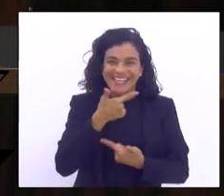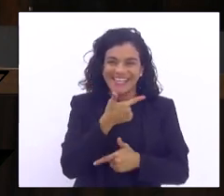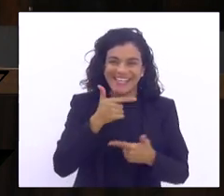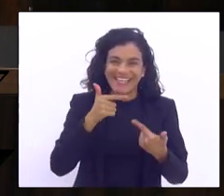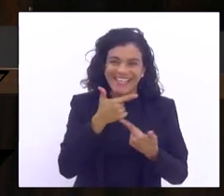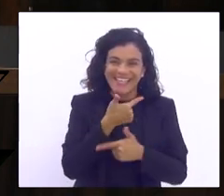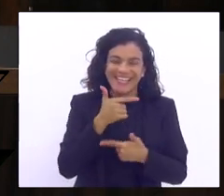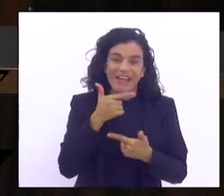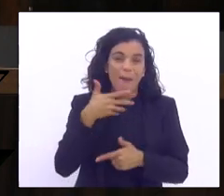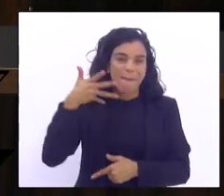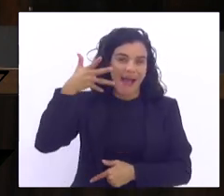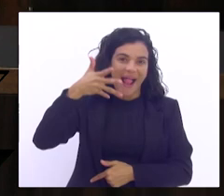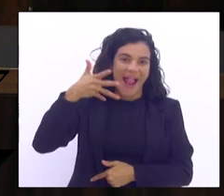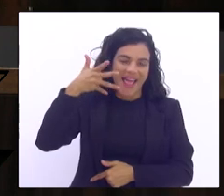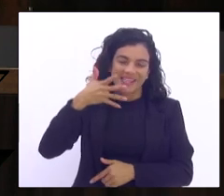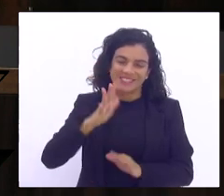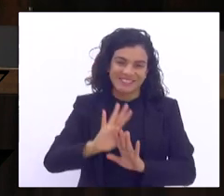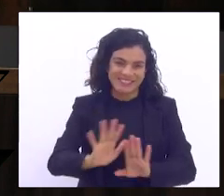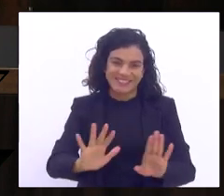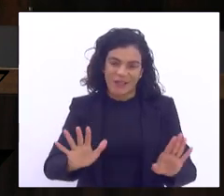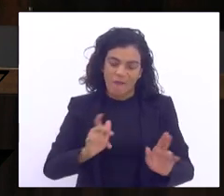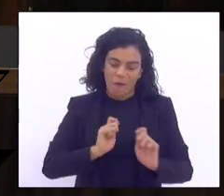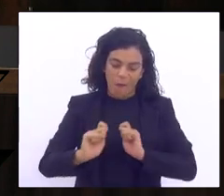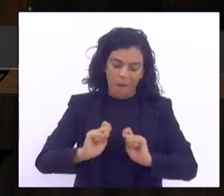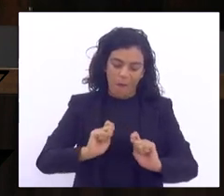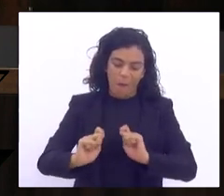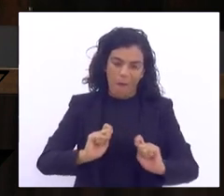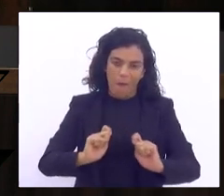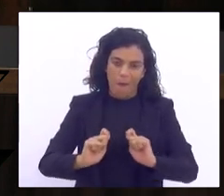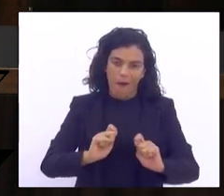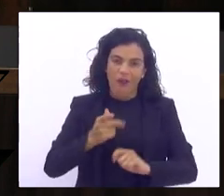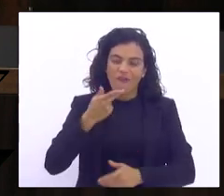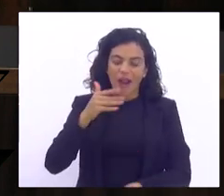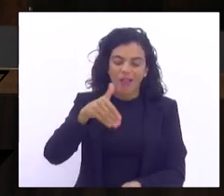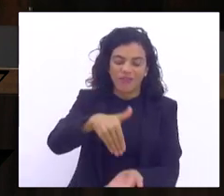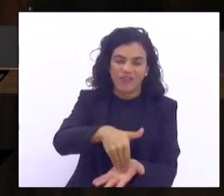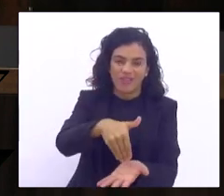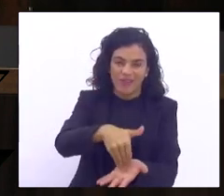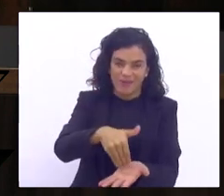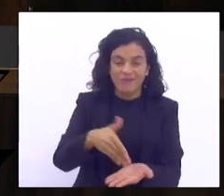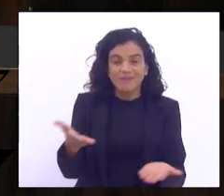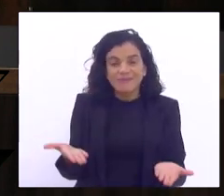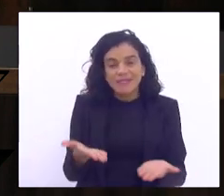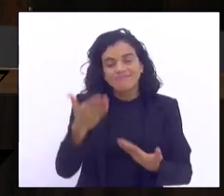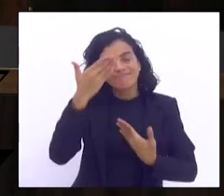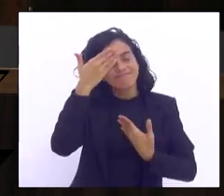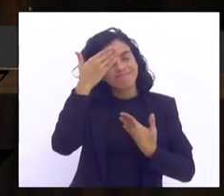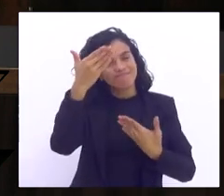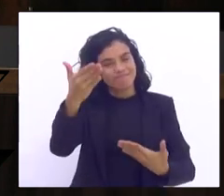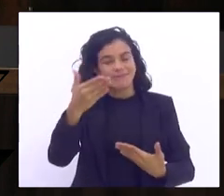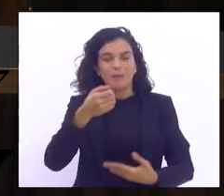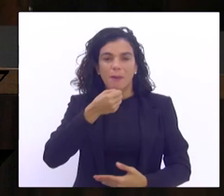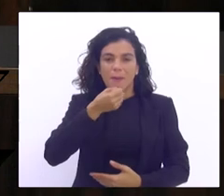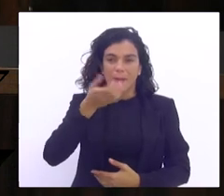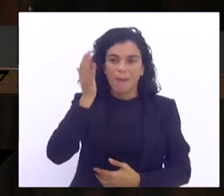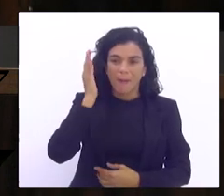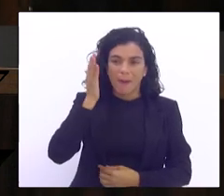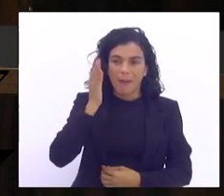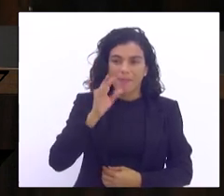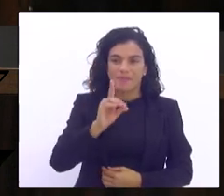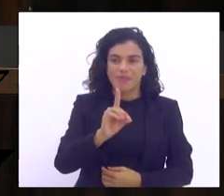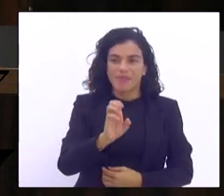falou de palestra. Não, mas vou me controlar, só falarei ao final, mas desde já agradeço. Tá? E passo a palavra, então, para o